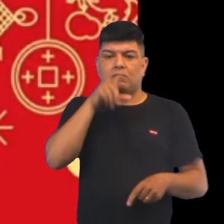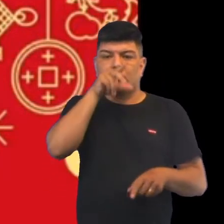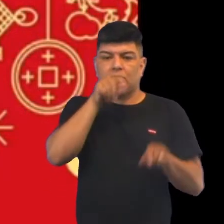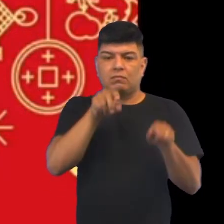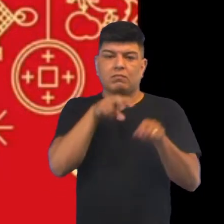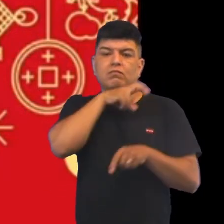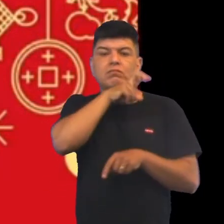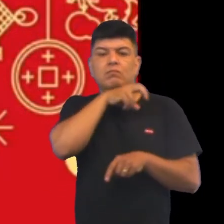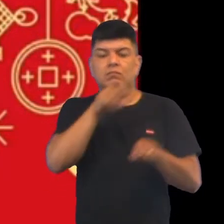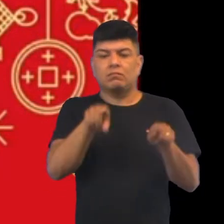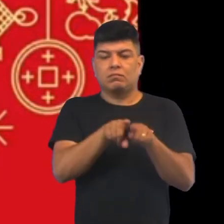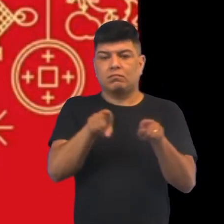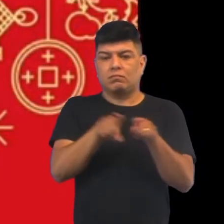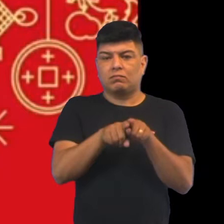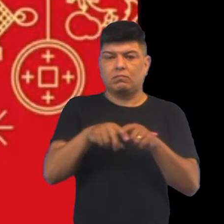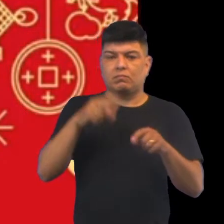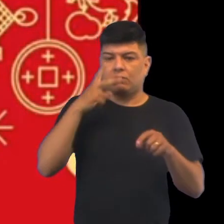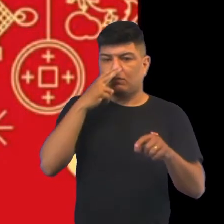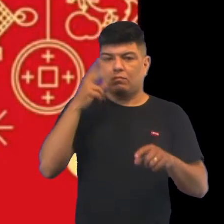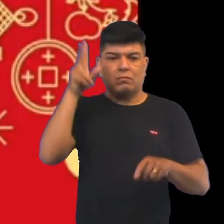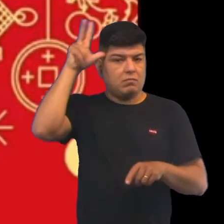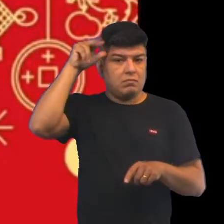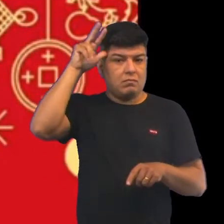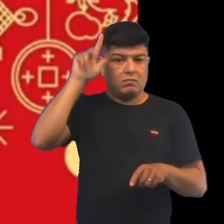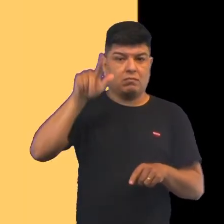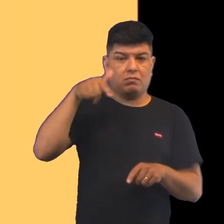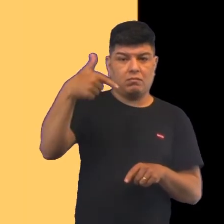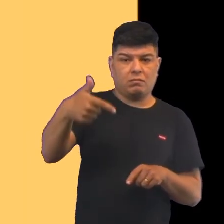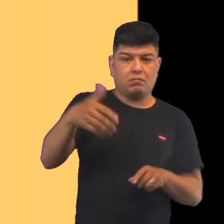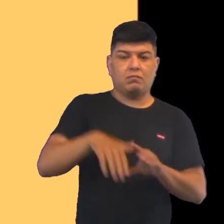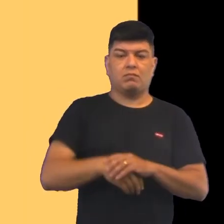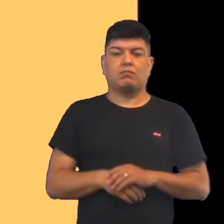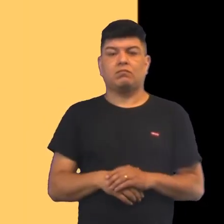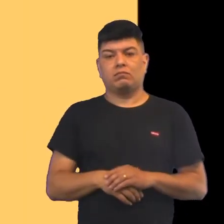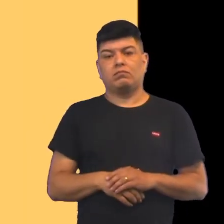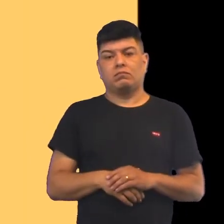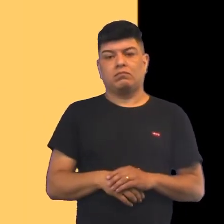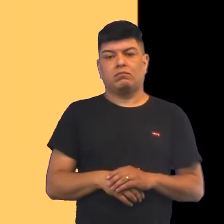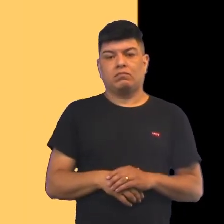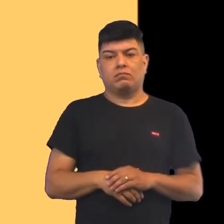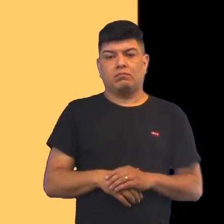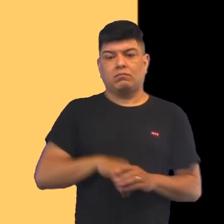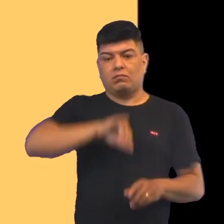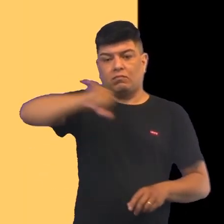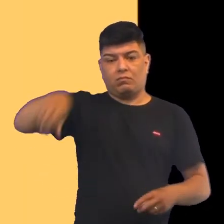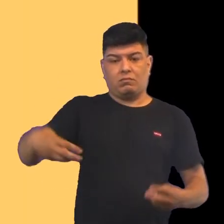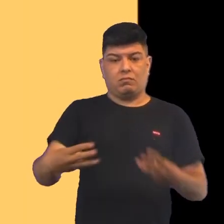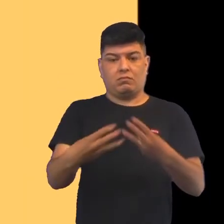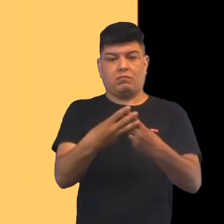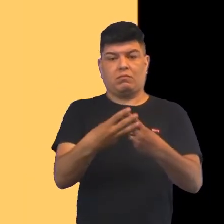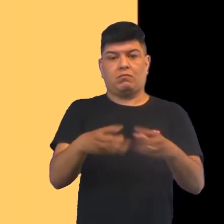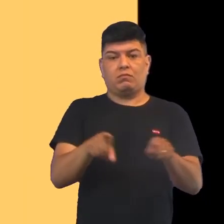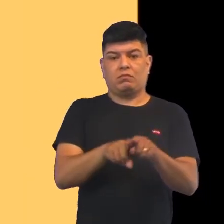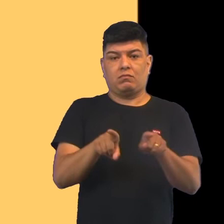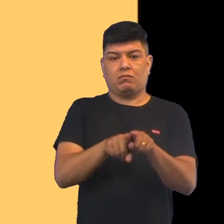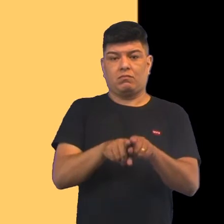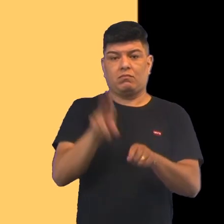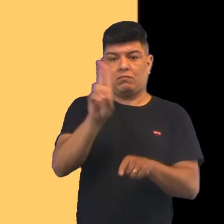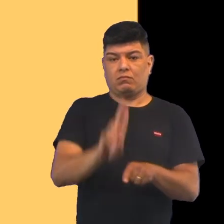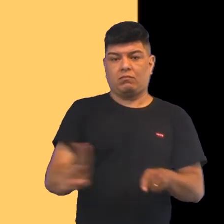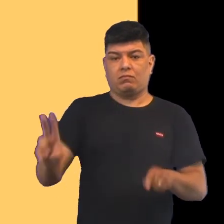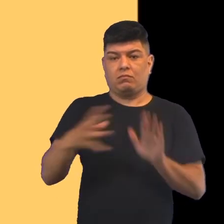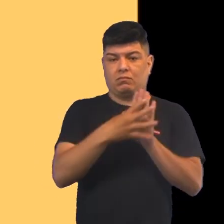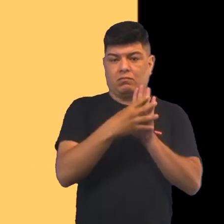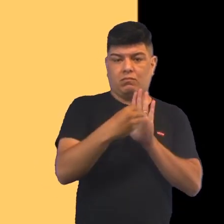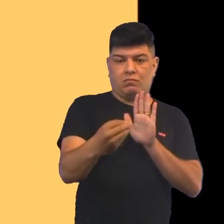porco, tigre, cavalo e outros. Calendário judaico, que utiliza os ciclos